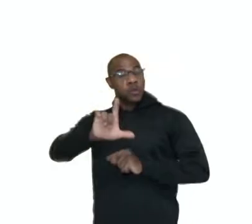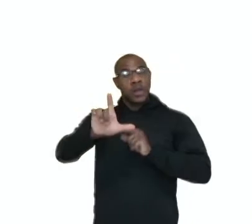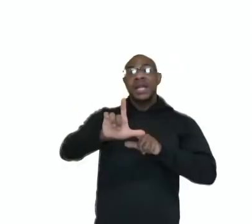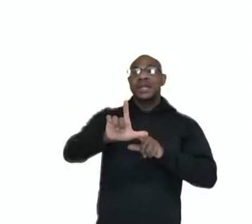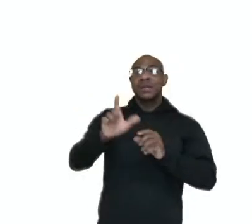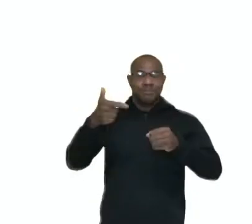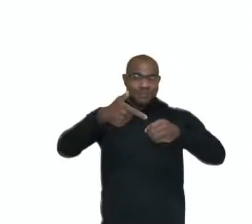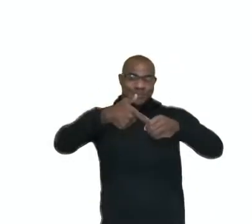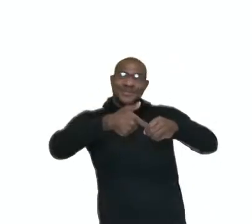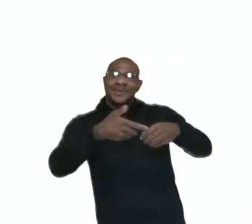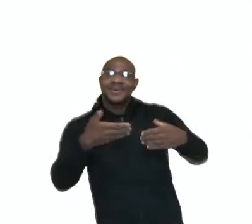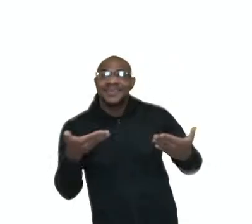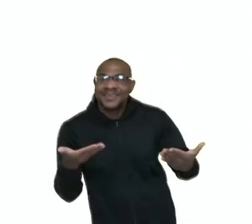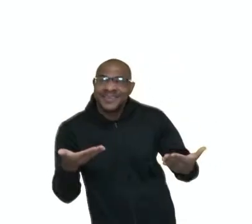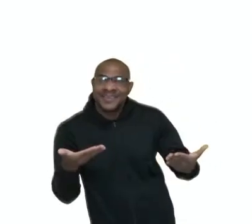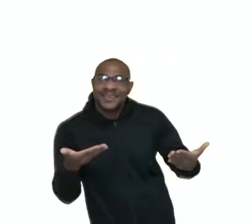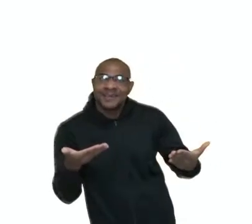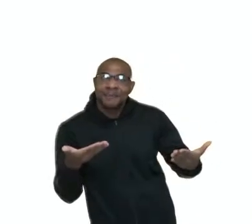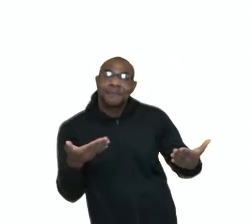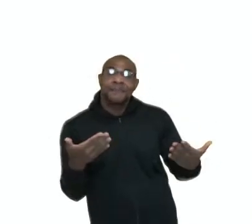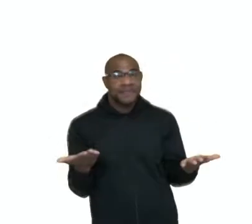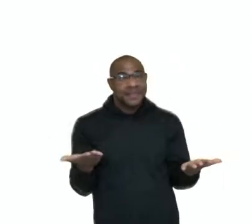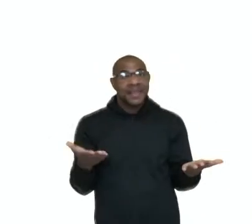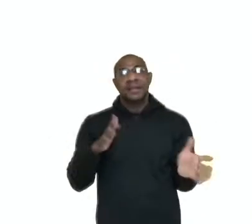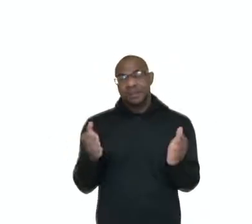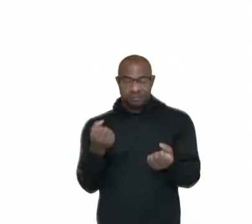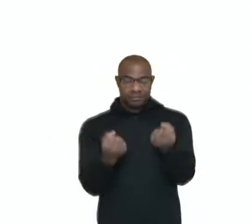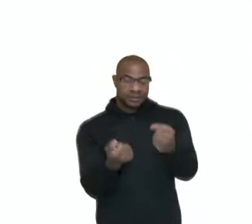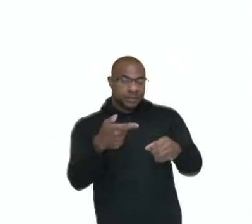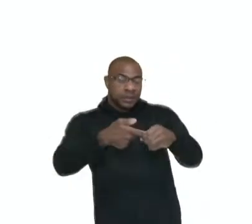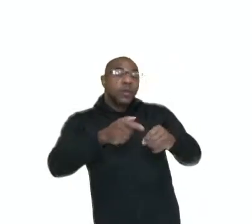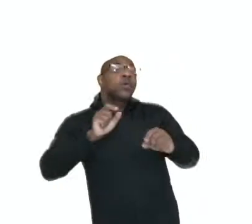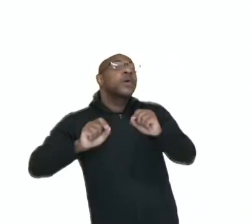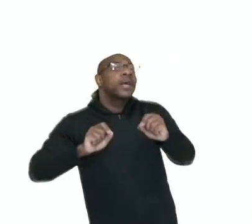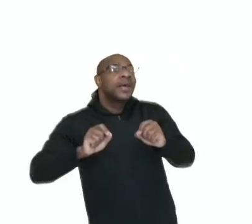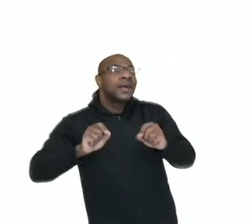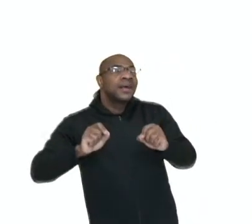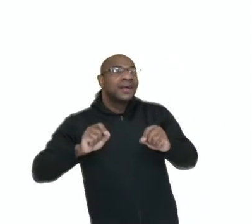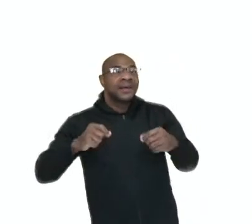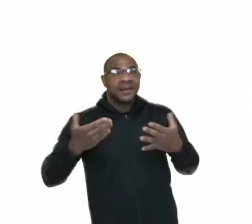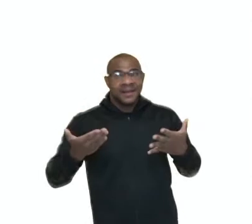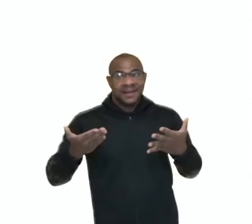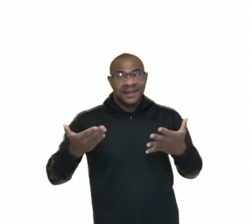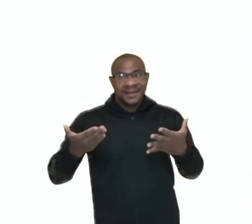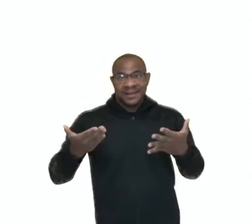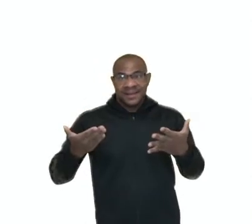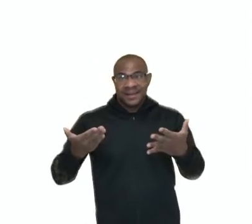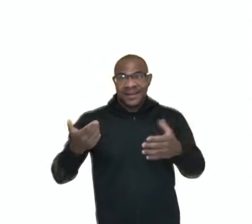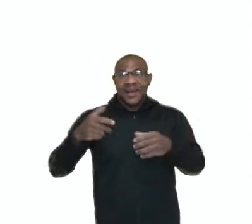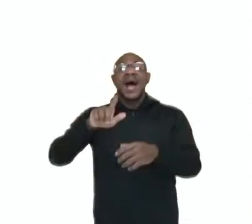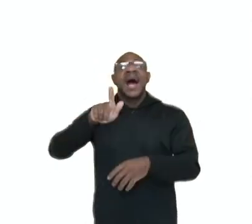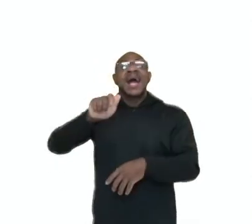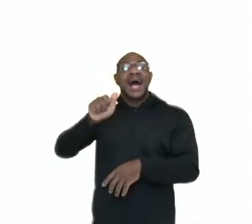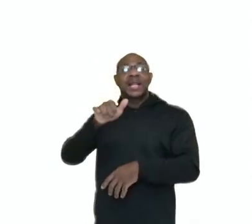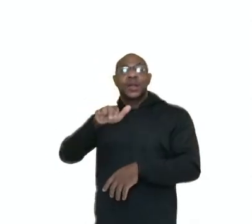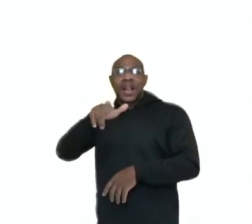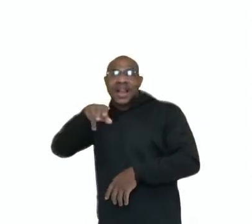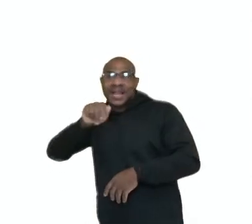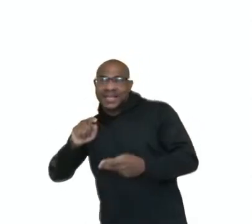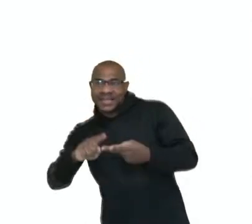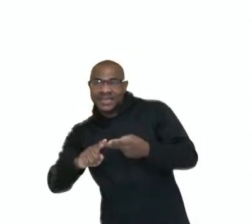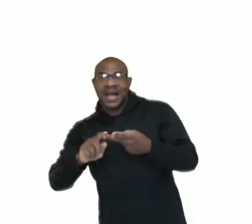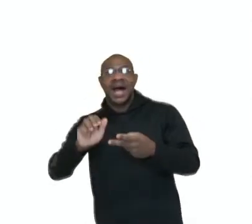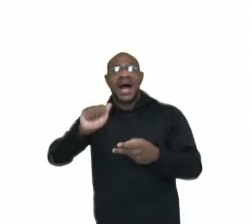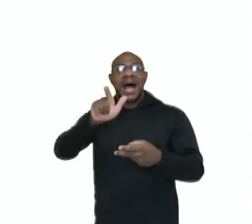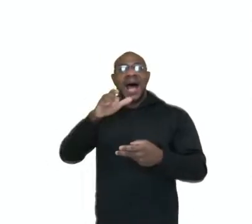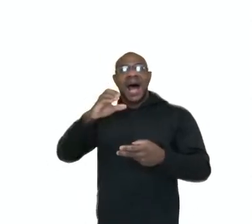combustível. Esse automóvel está sendo abastecido com o quê? Etanol? Gasolina? Da